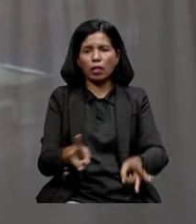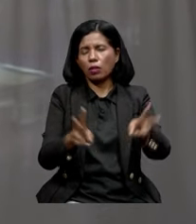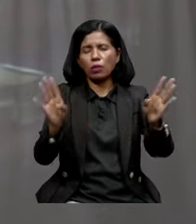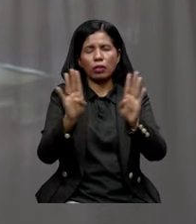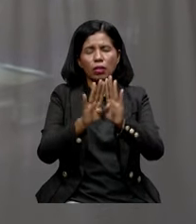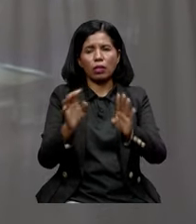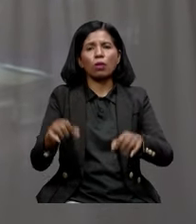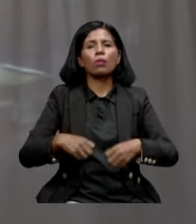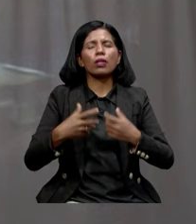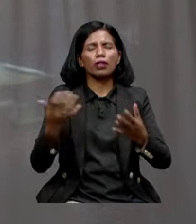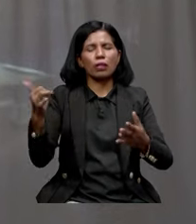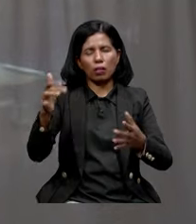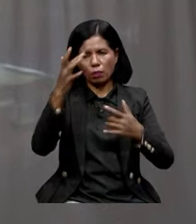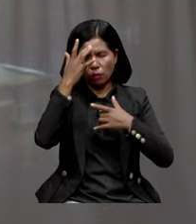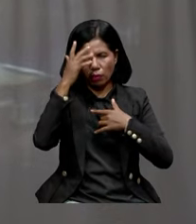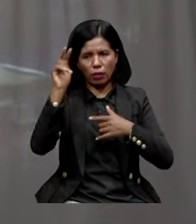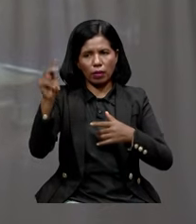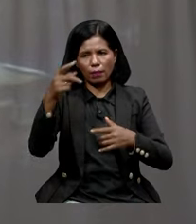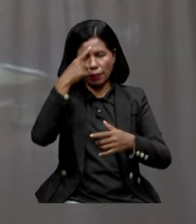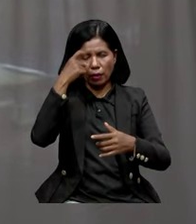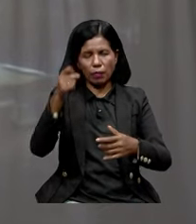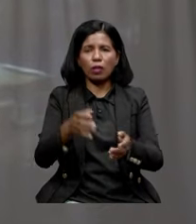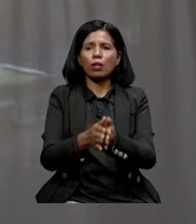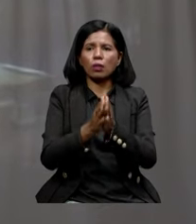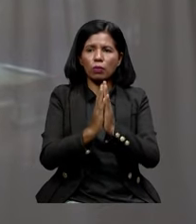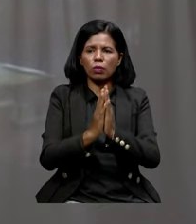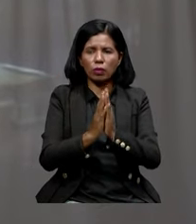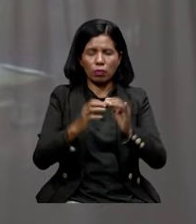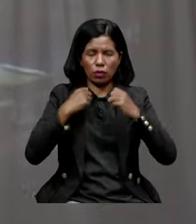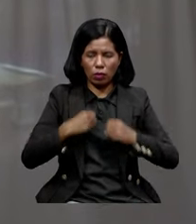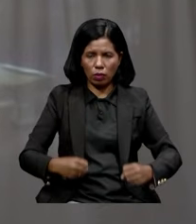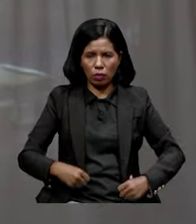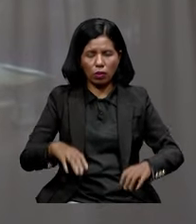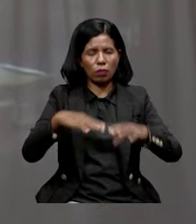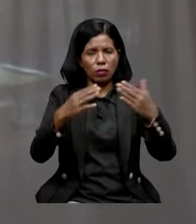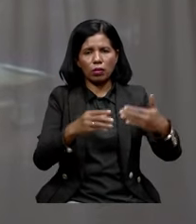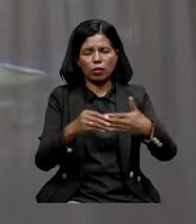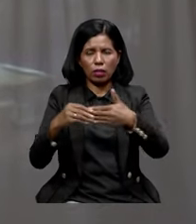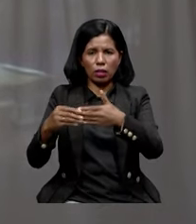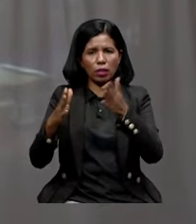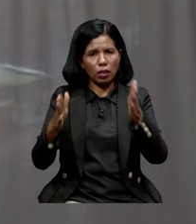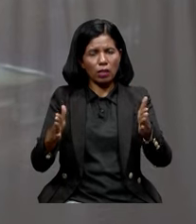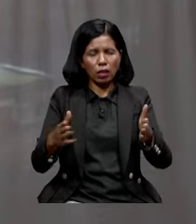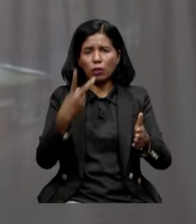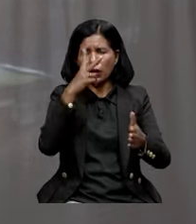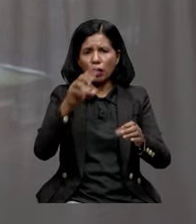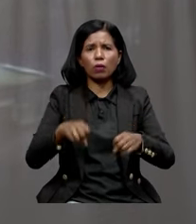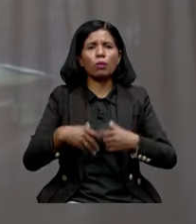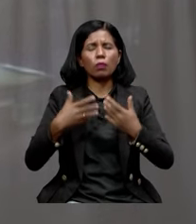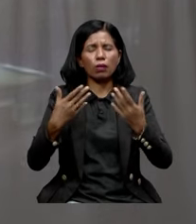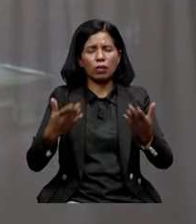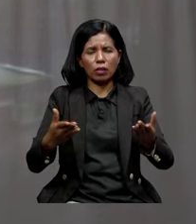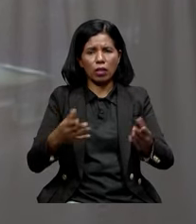o insa sira moras ne. Tambane usu parte Saudi no comisão organizadora atu hare uensa